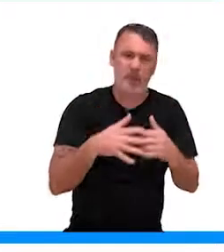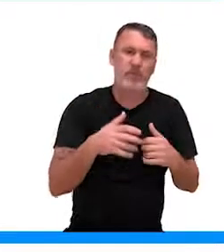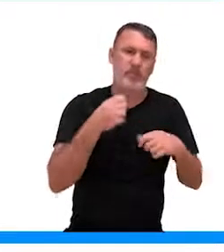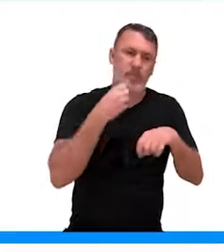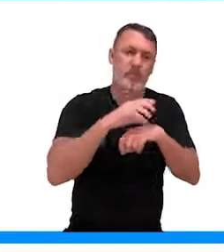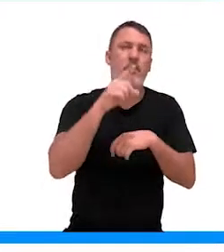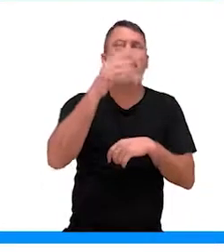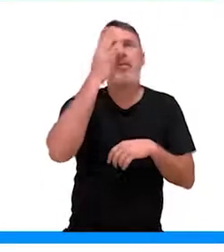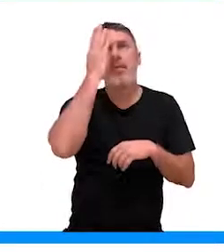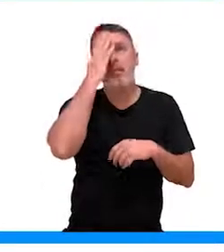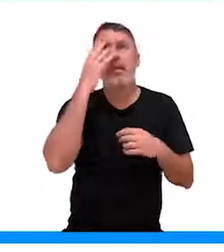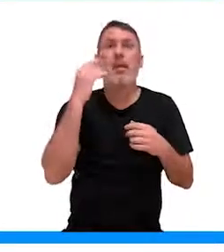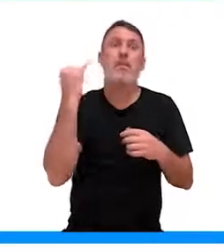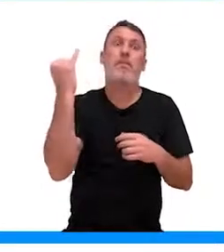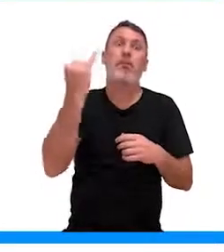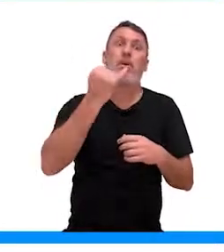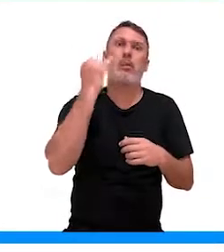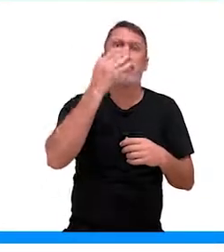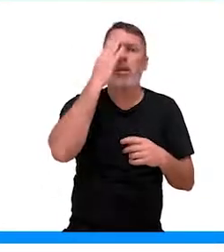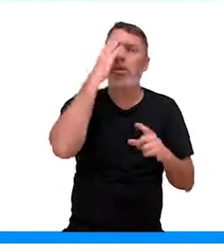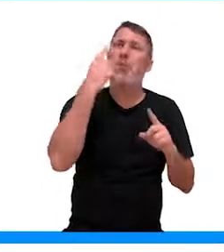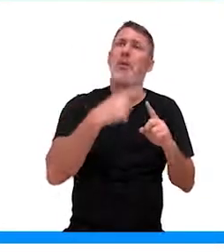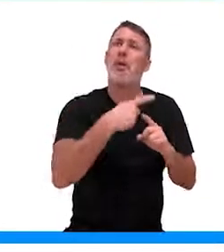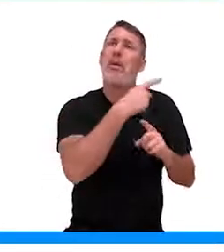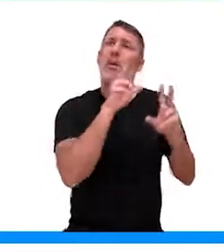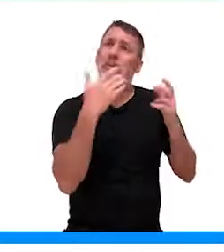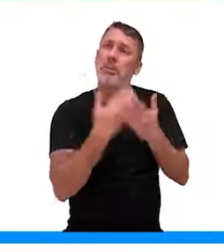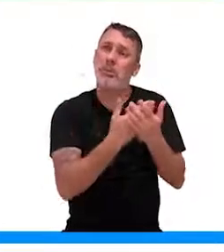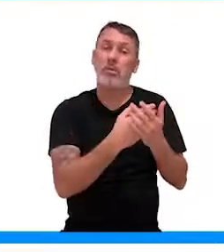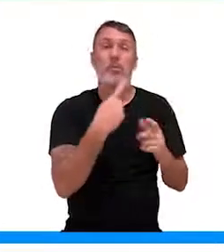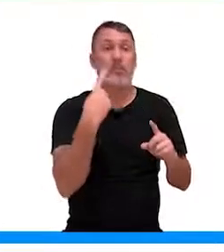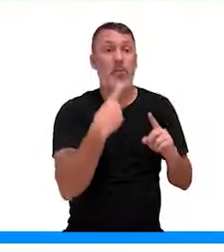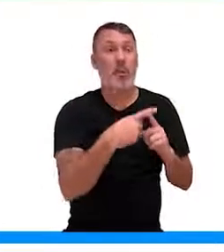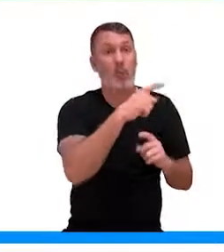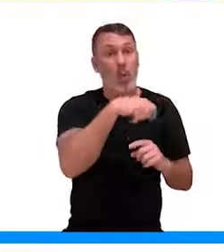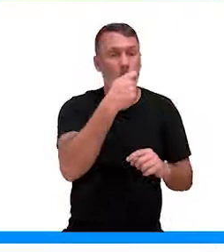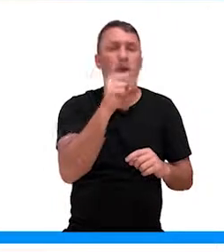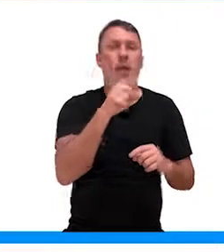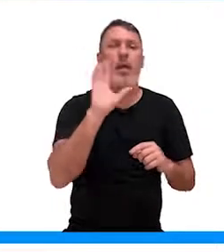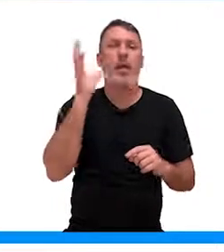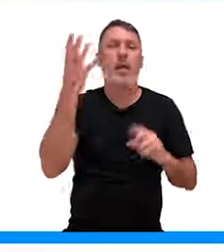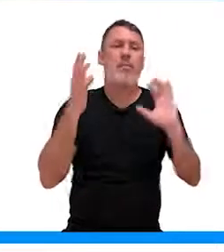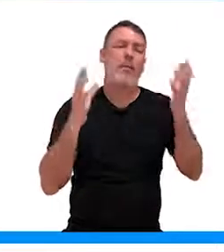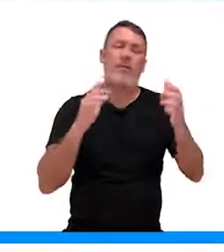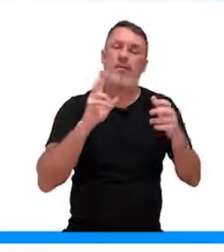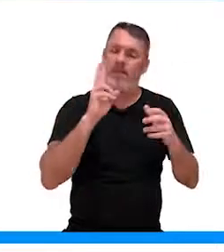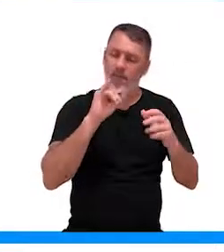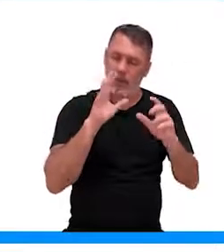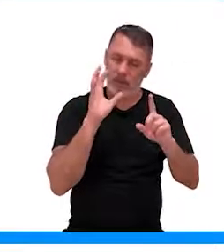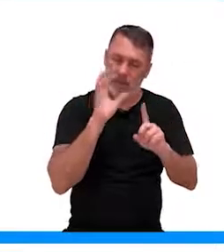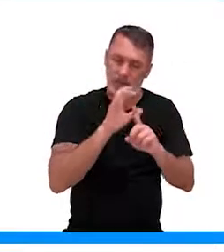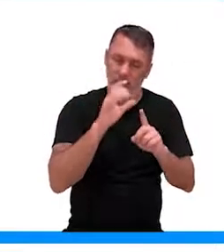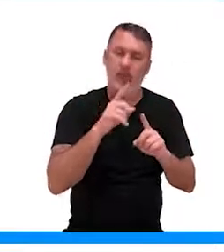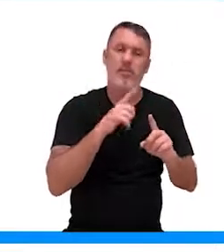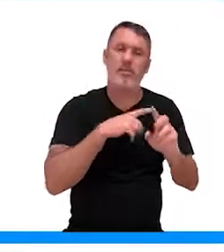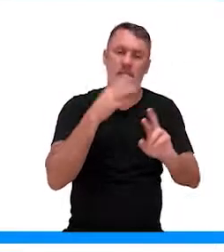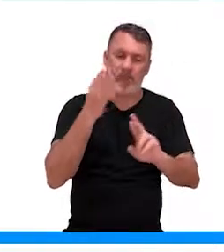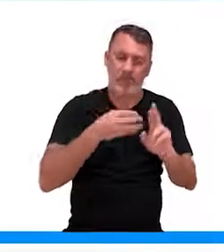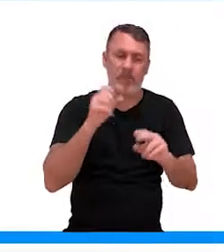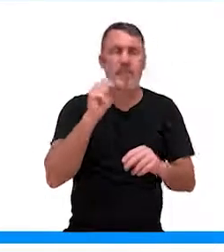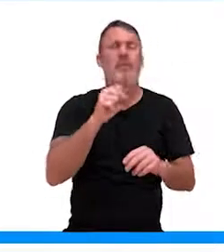meus amigos, para você entender a relevância e por que elas são consideradas como fatores climáticos. Nós vamos reforçar isso daqui, falaremos de